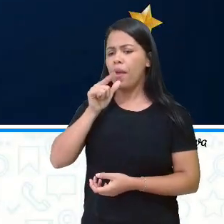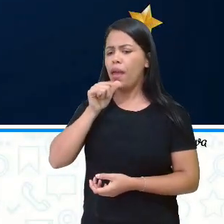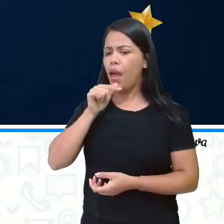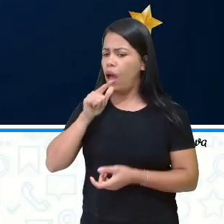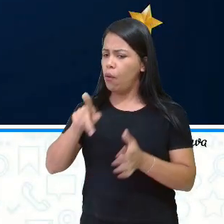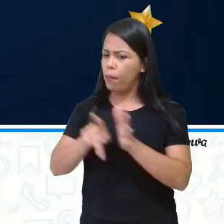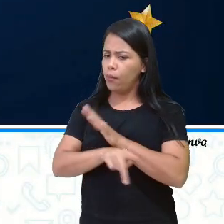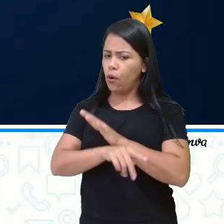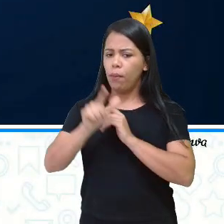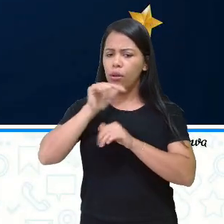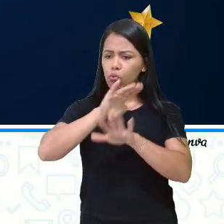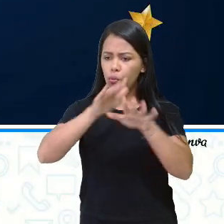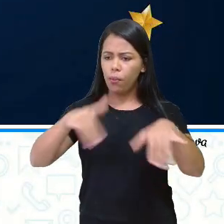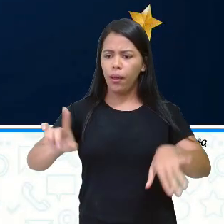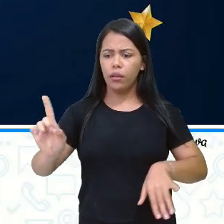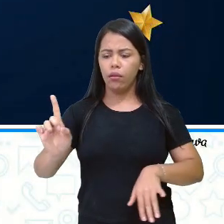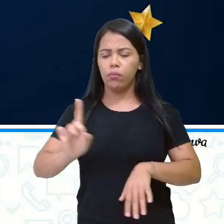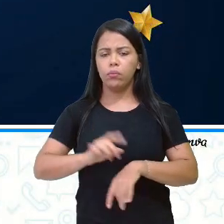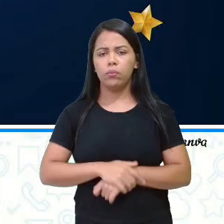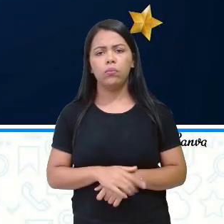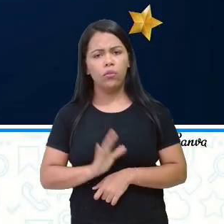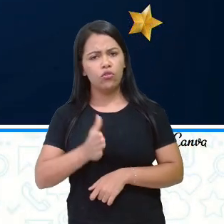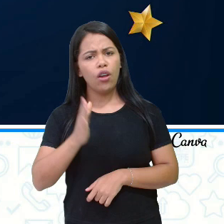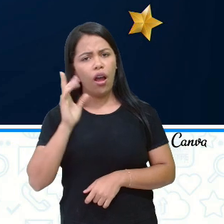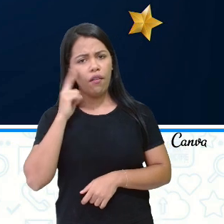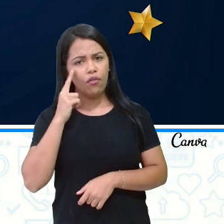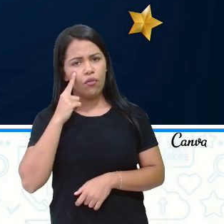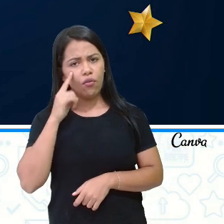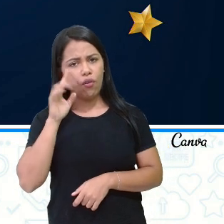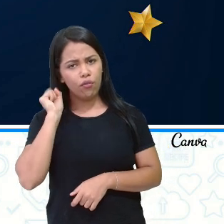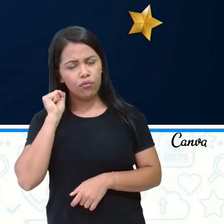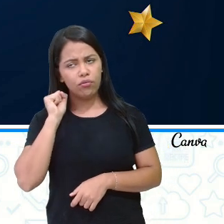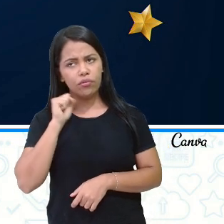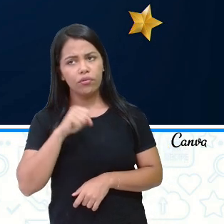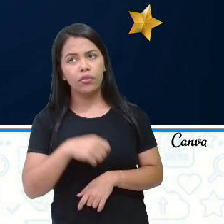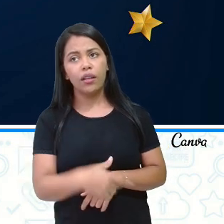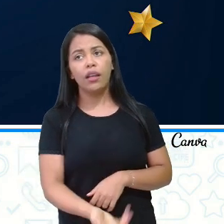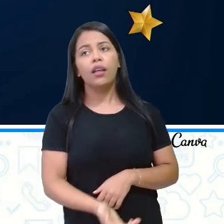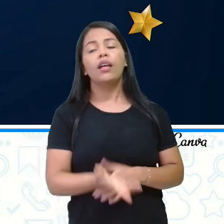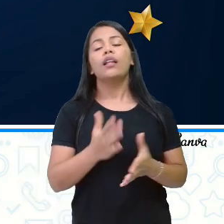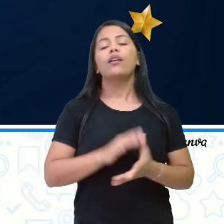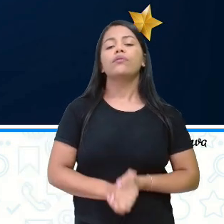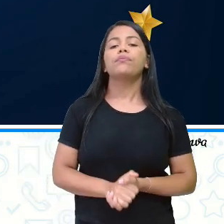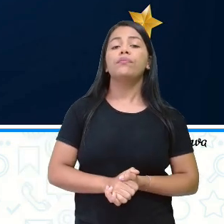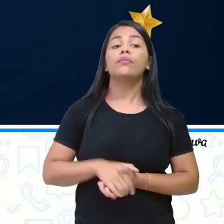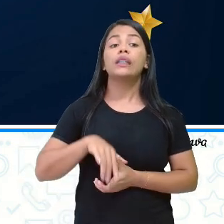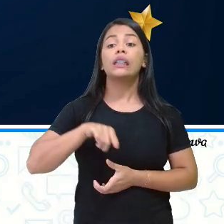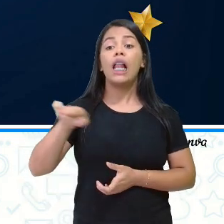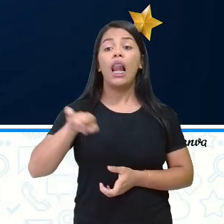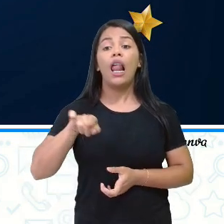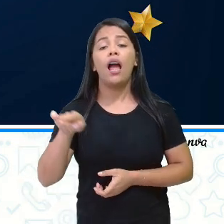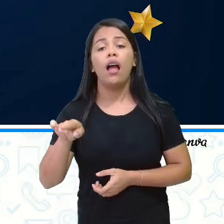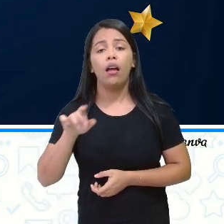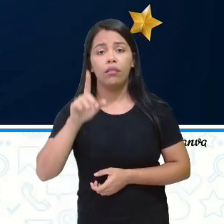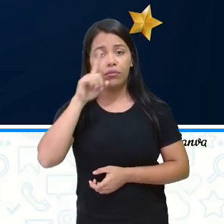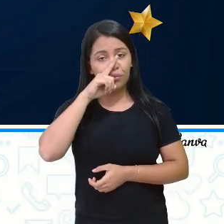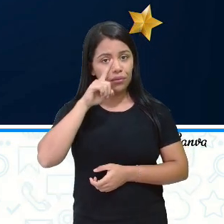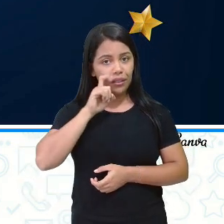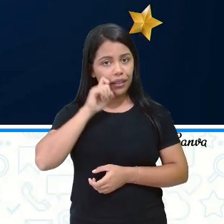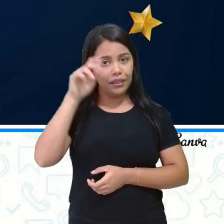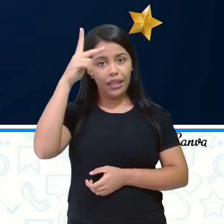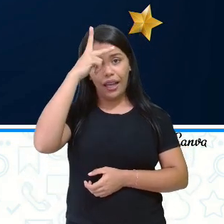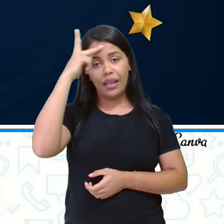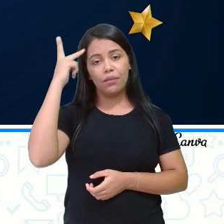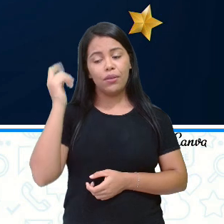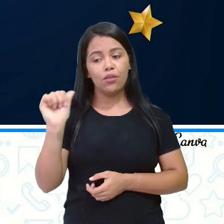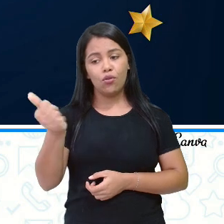gente, o Catar é que eles, uma curiosidade de lá é que eles tomam água do mar. Calma, respira. Eles